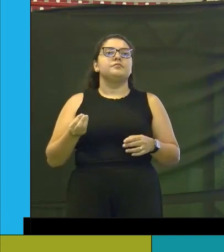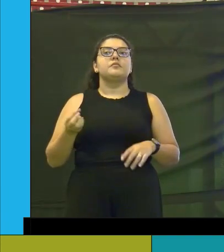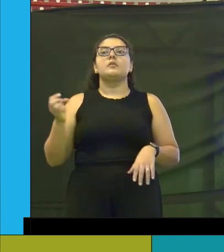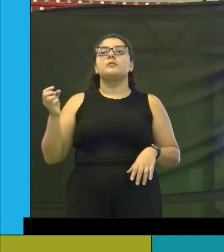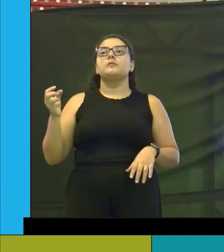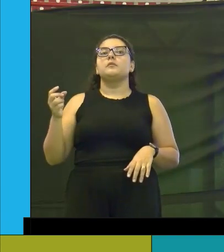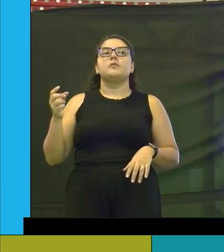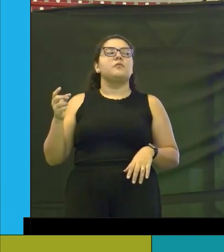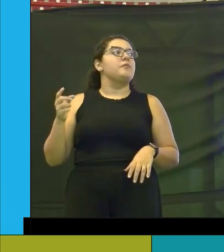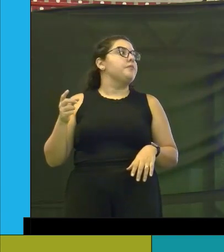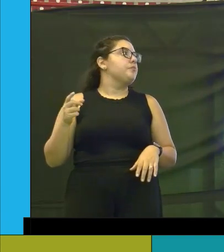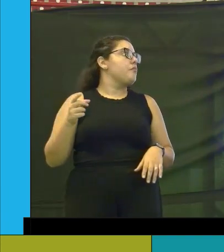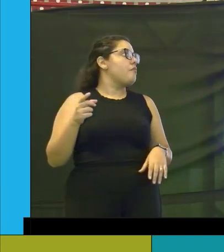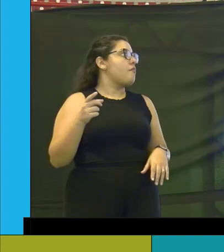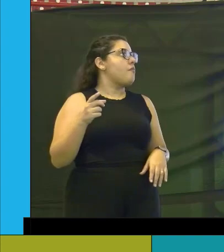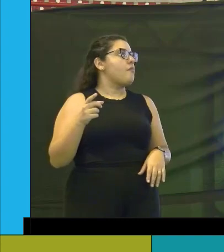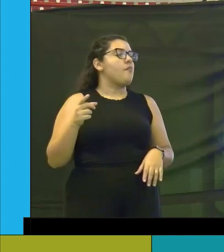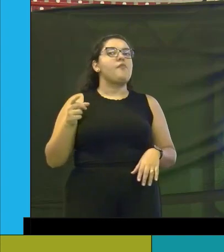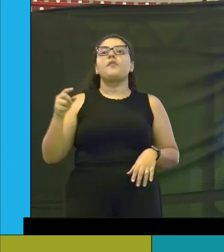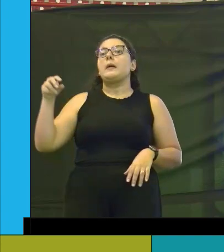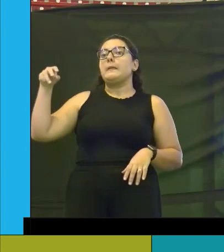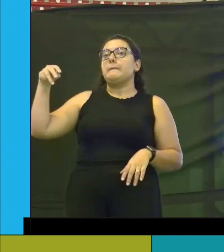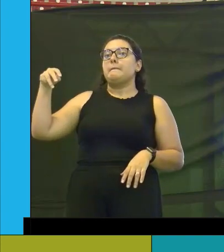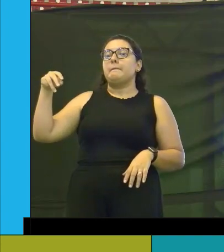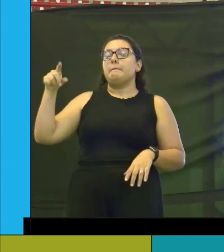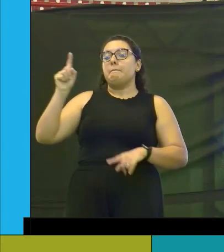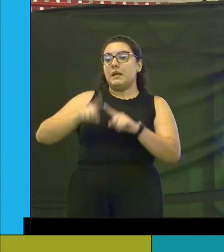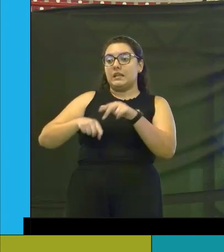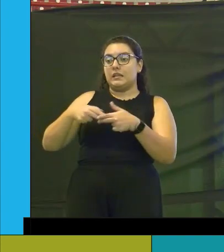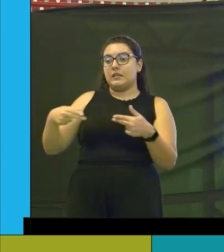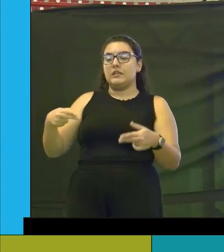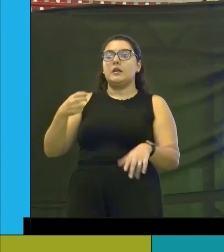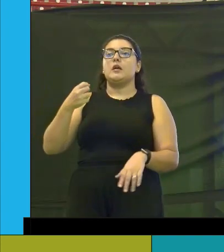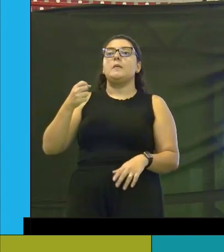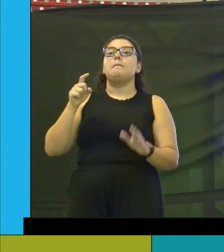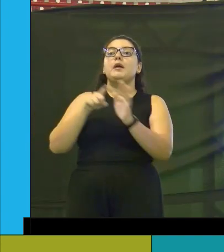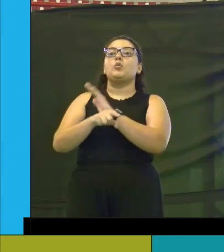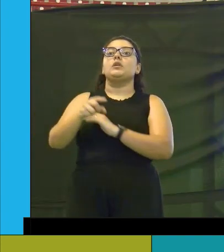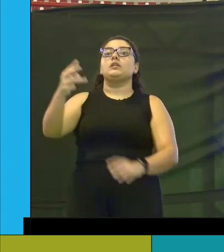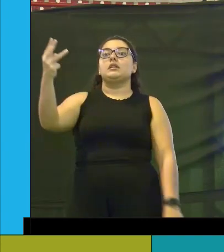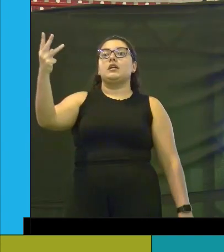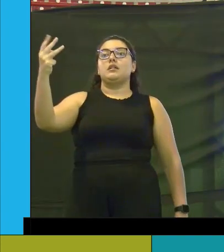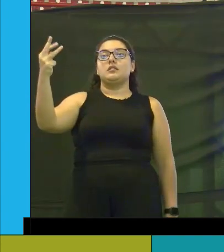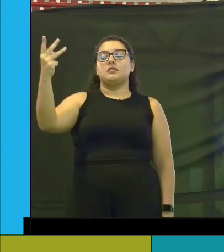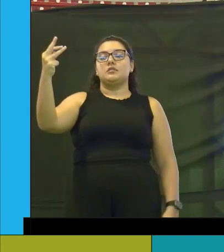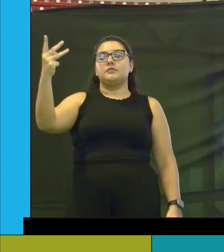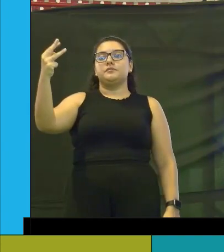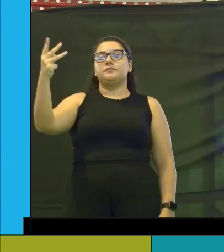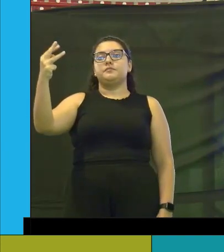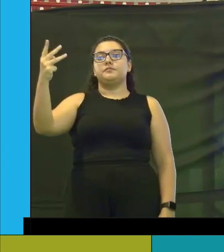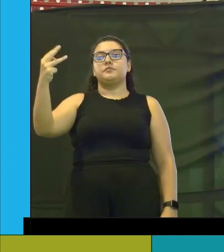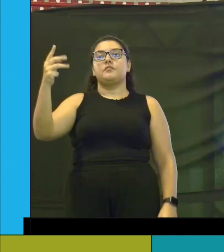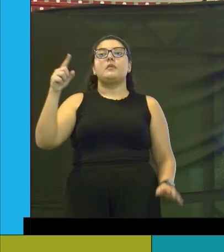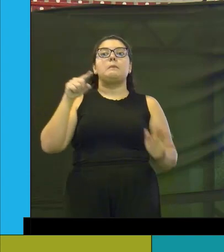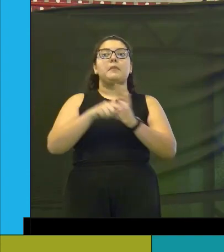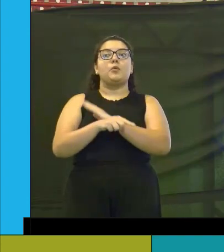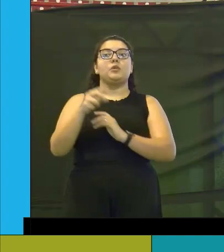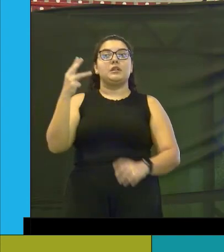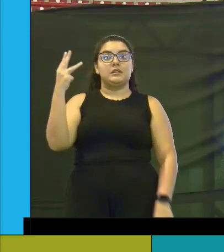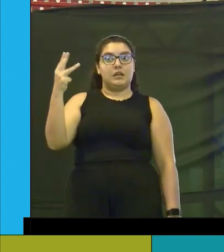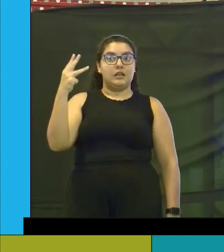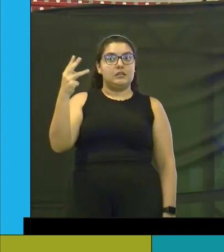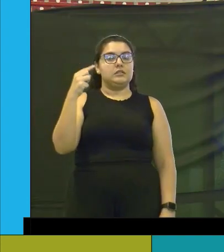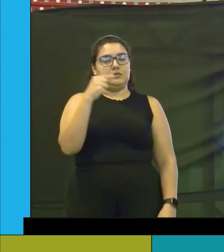gente, só para pontuar, tá? No material de vocês é a questão 3. Vocês aí de casa, ó, estão falando da questão